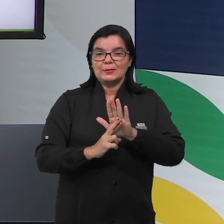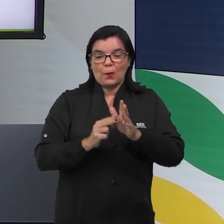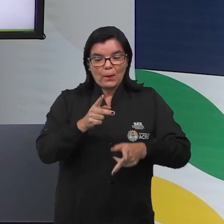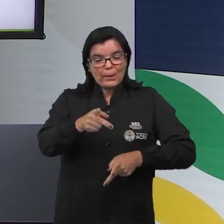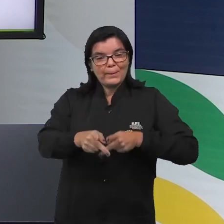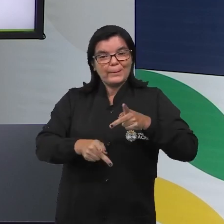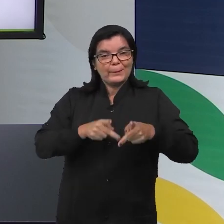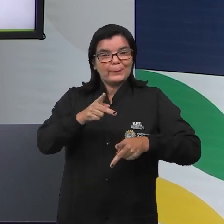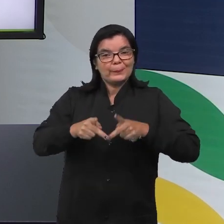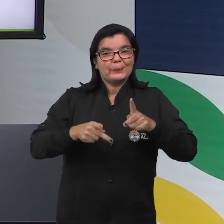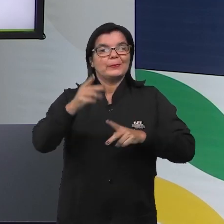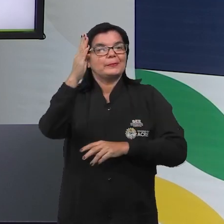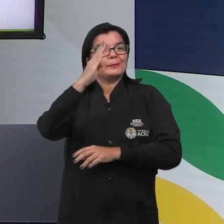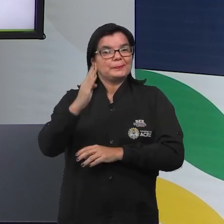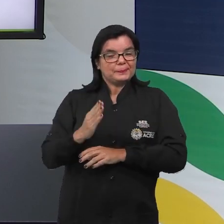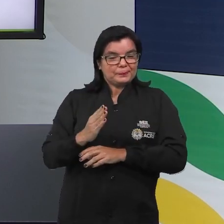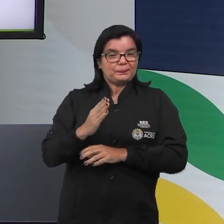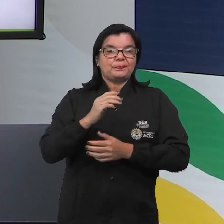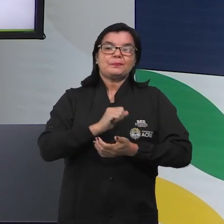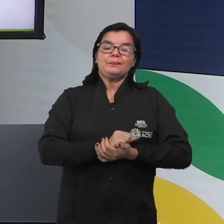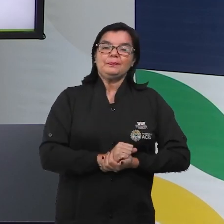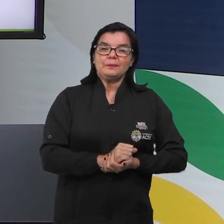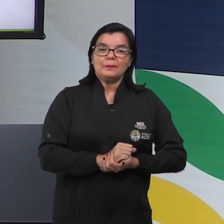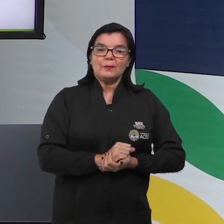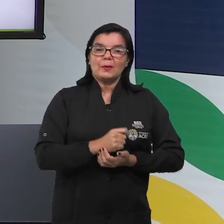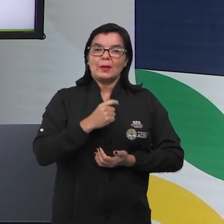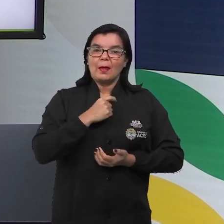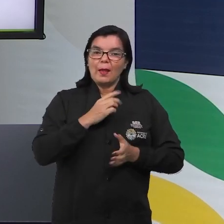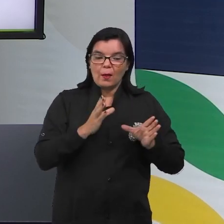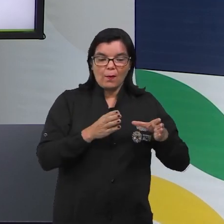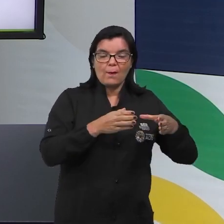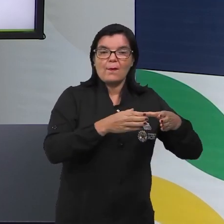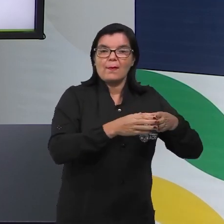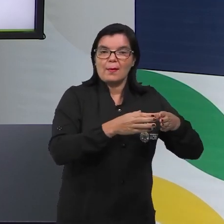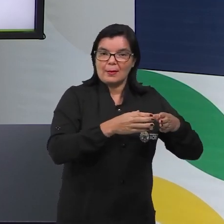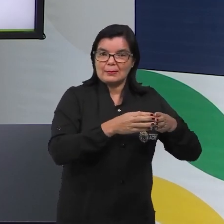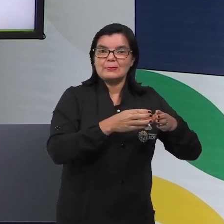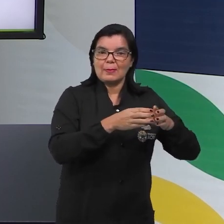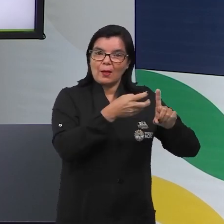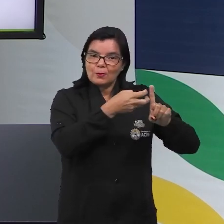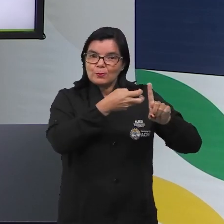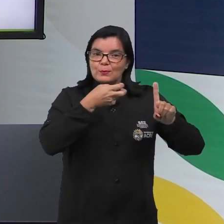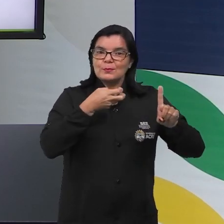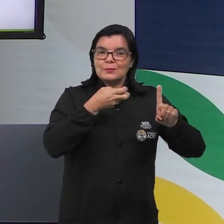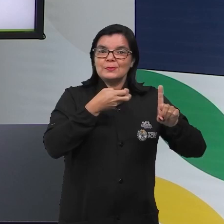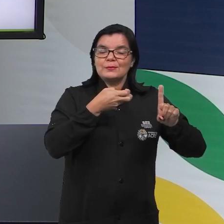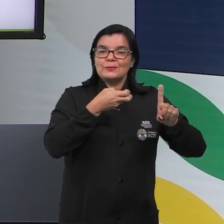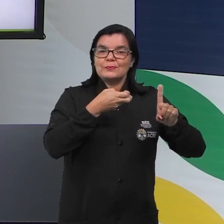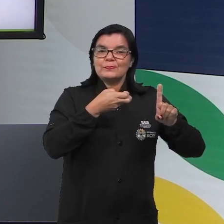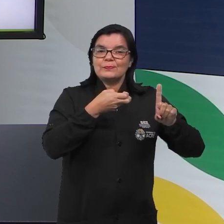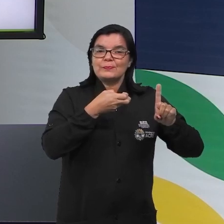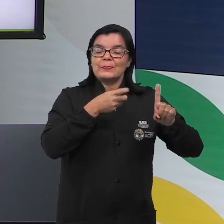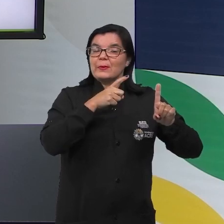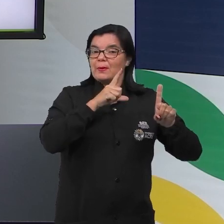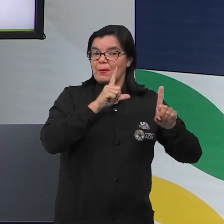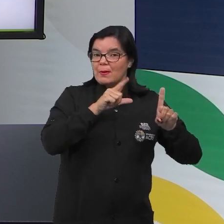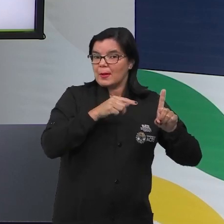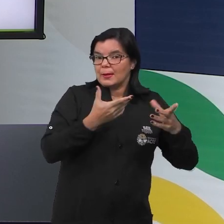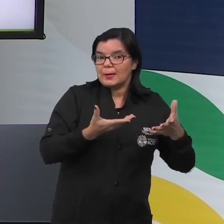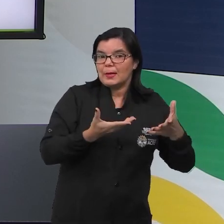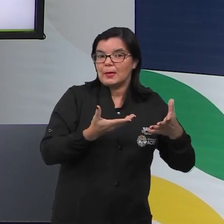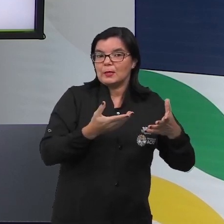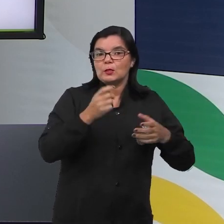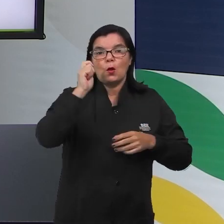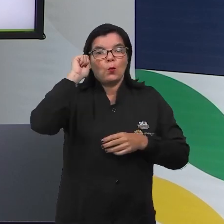povo brasileiro. É lá as comunidades dos povos originários, são